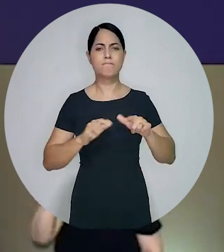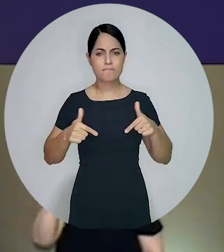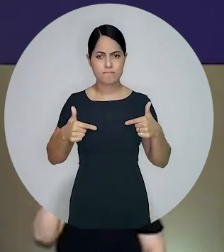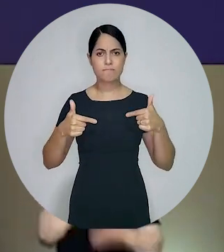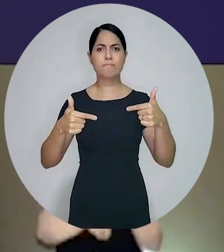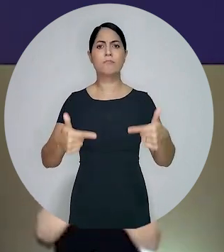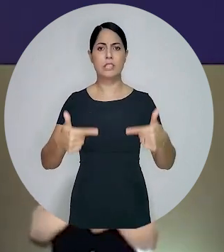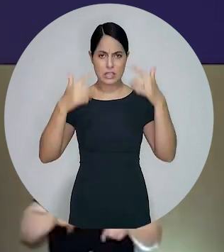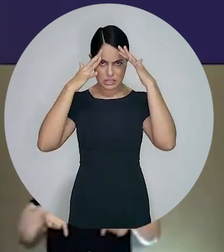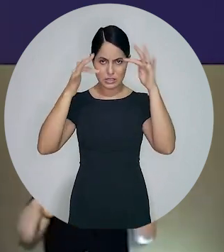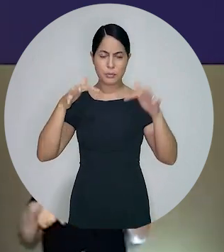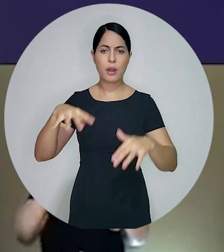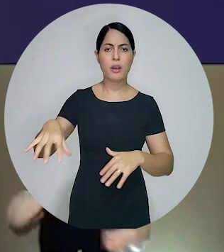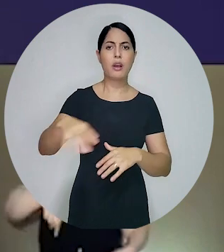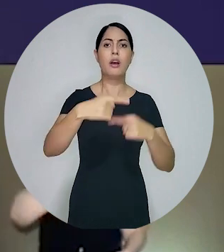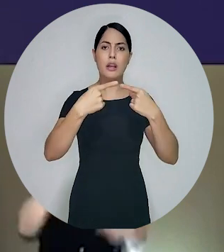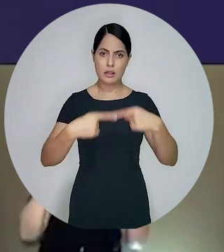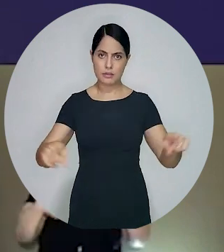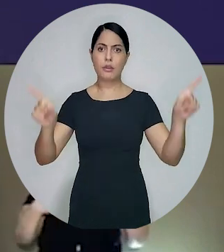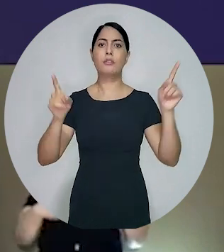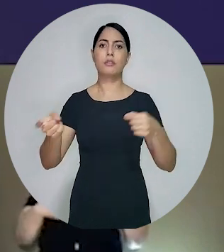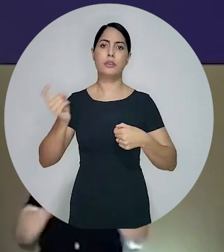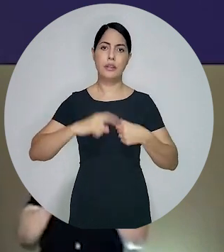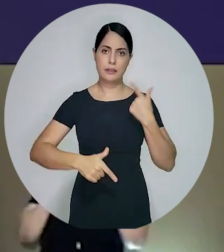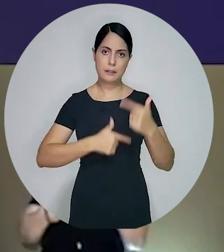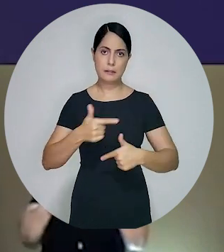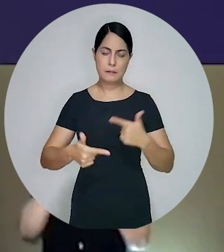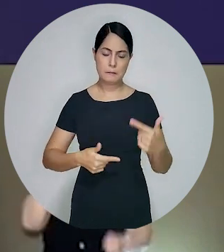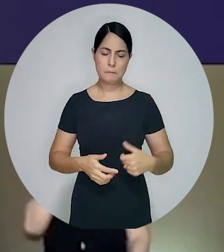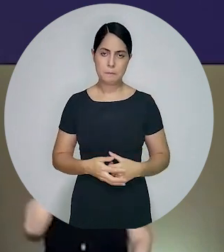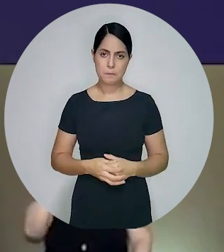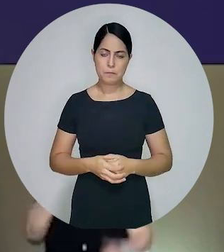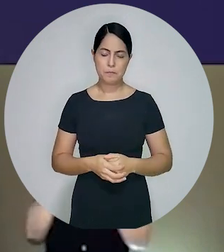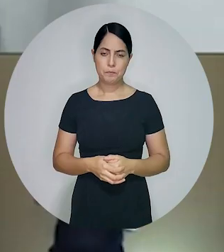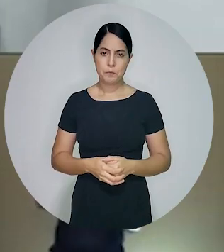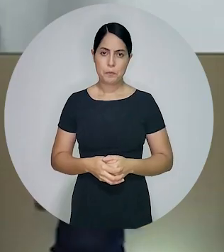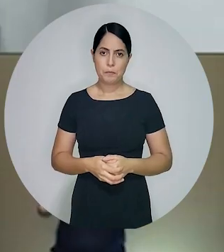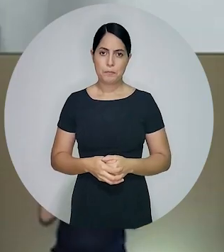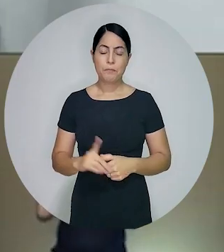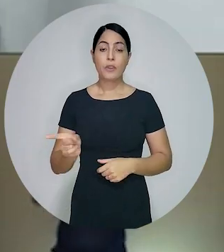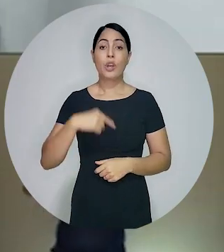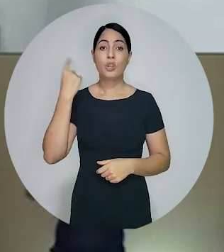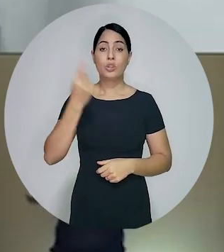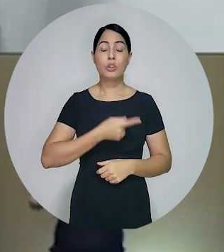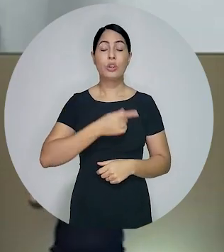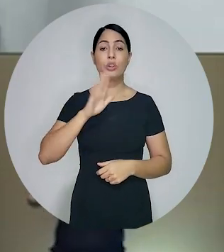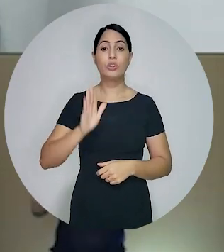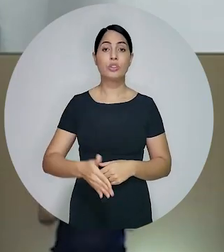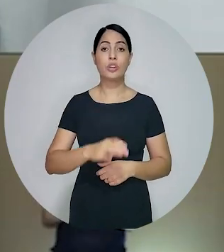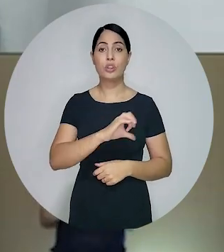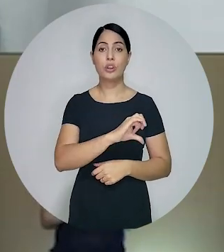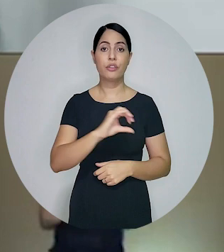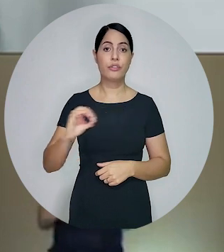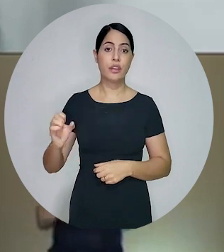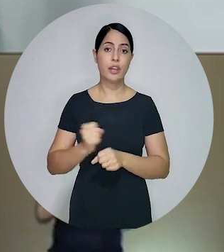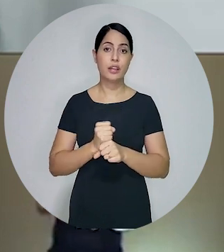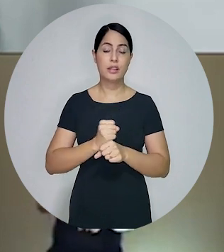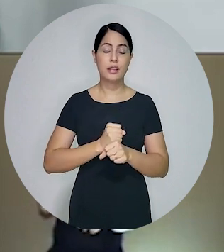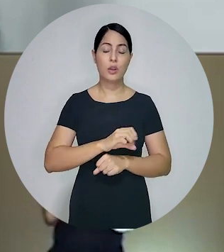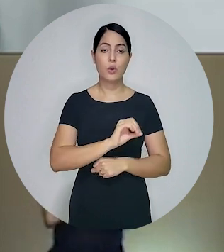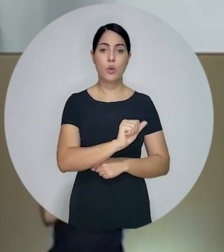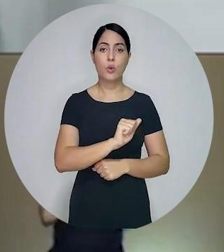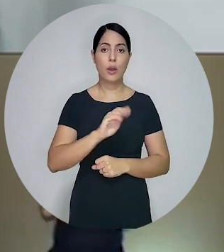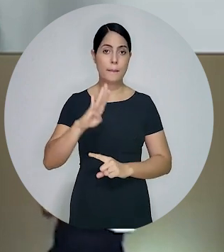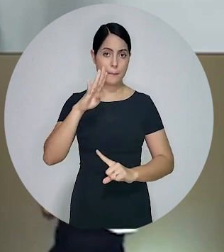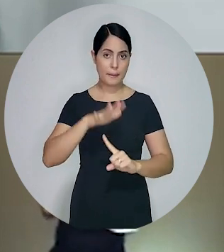unir nossas vozes no clamor pela reabertura das unidades judiciárias. Não há dúvida de que estes 90 anos da OAB